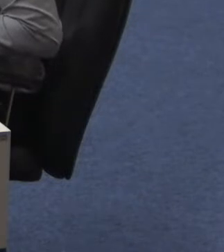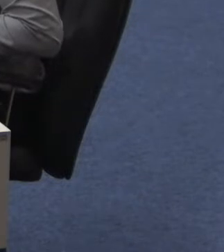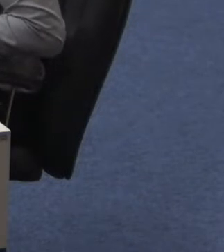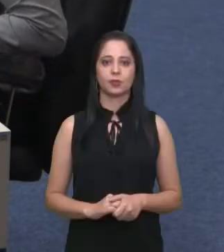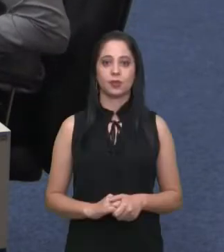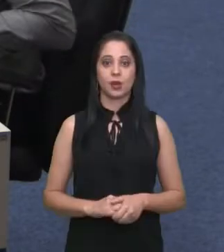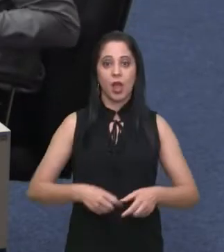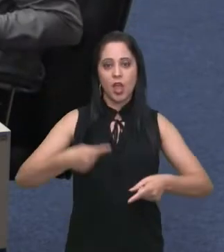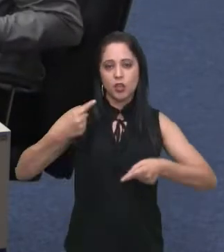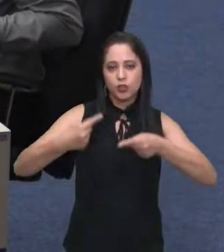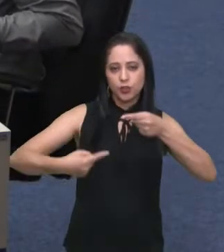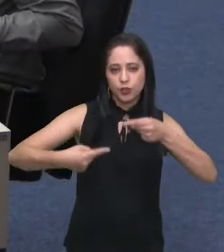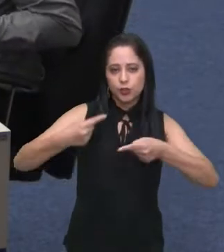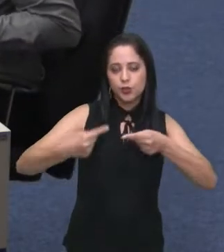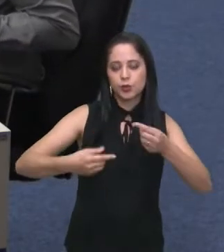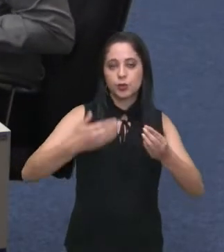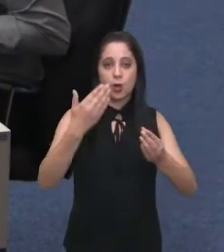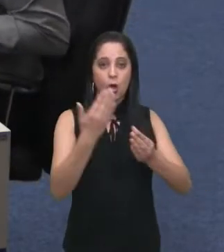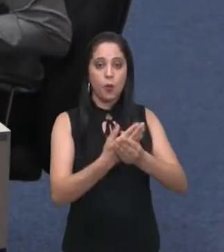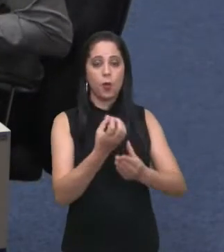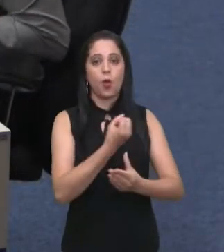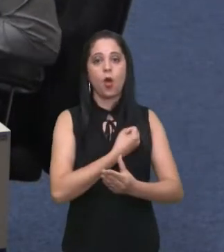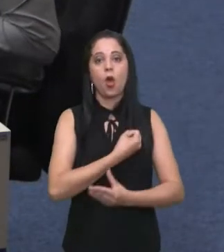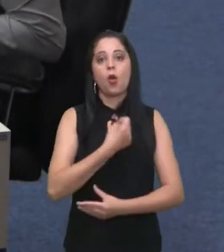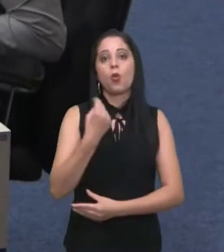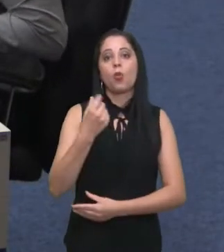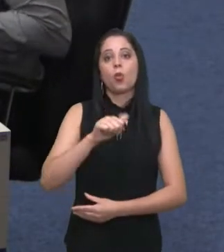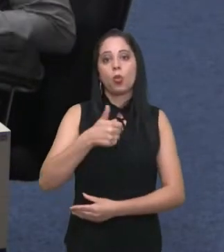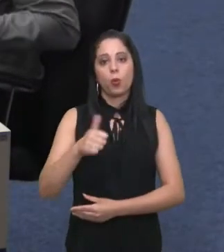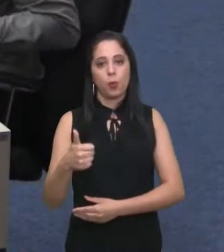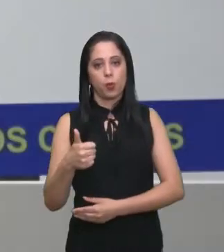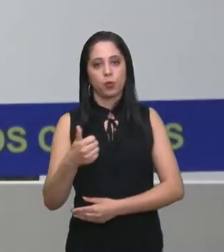Em discussão, o processo número